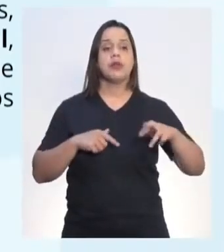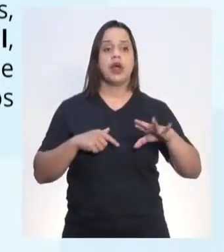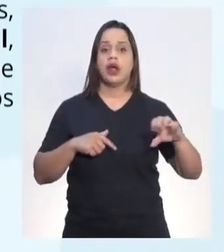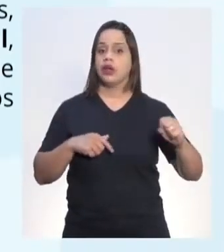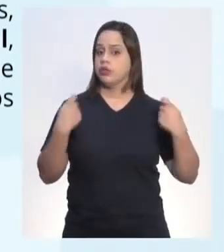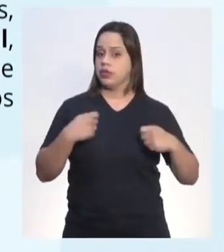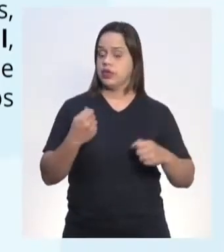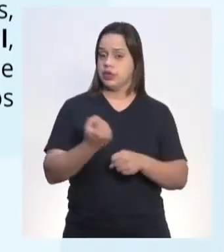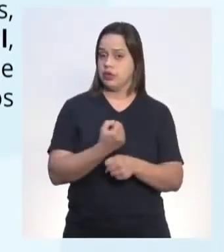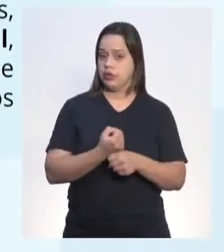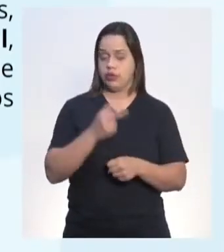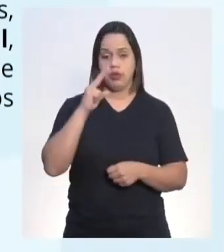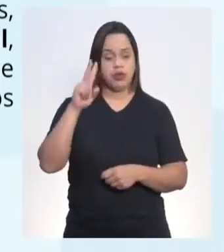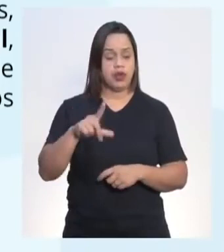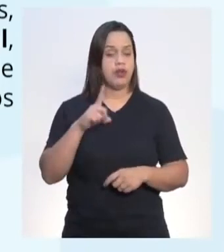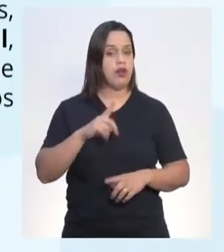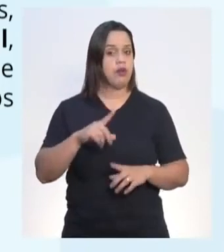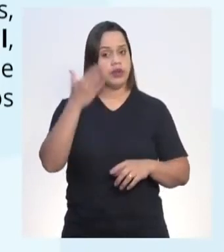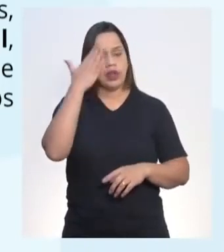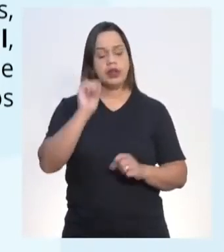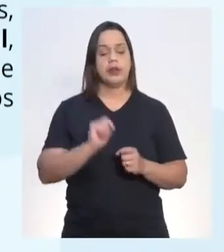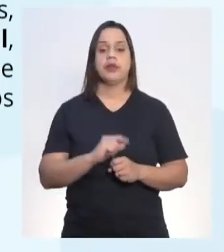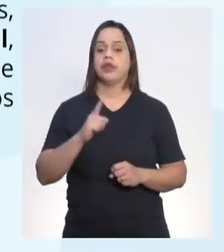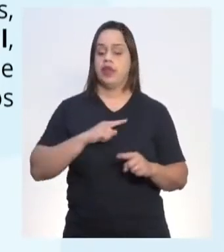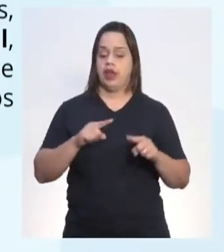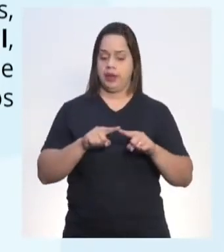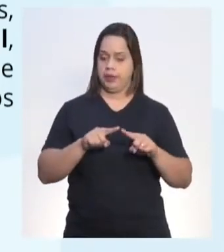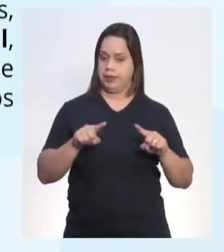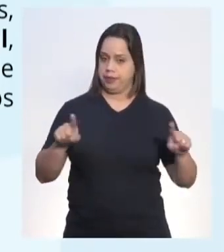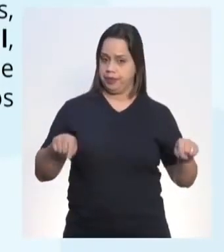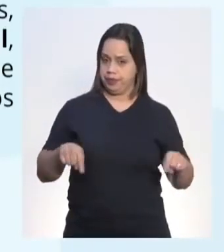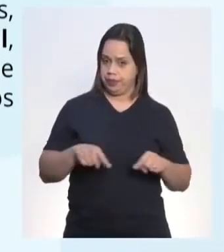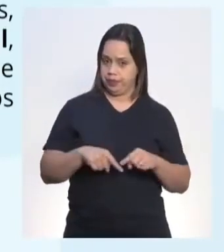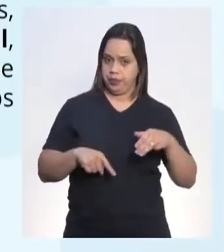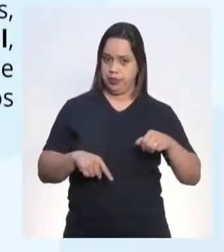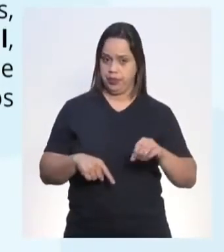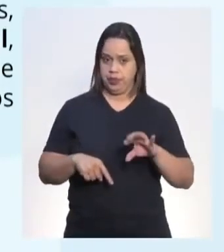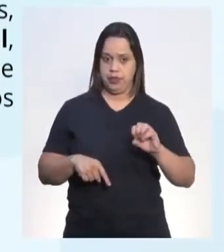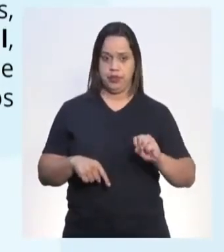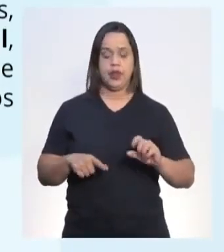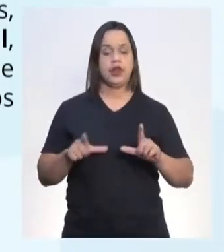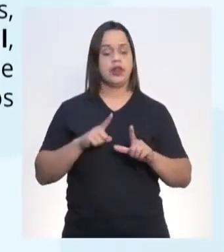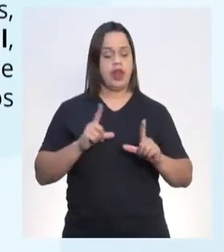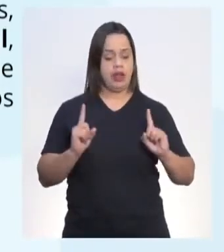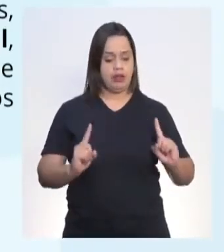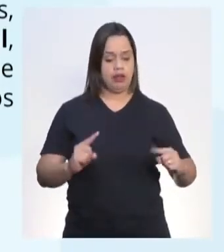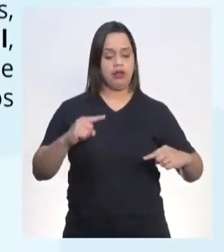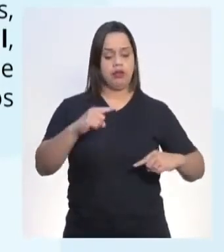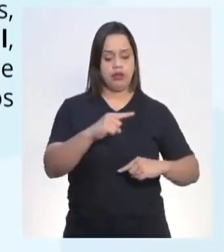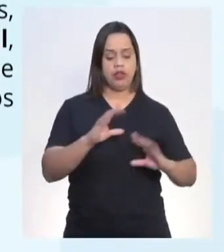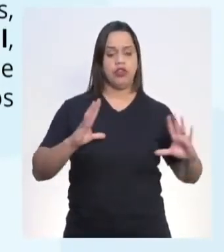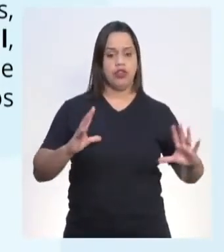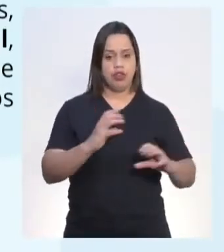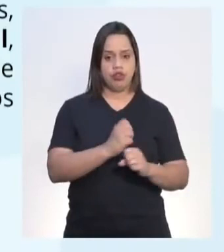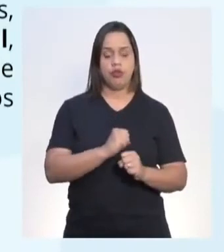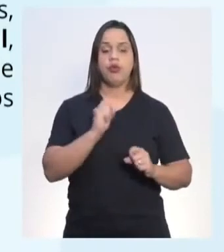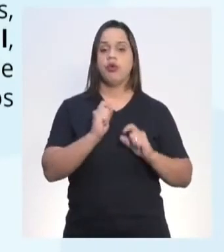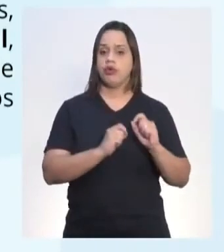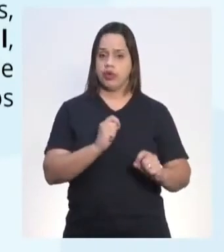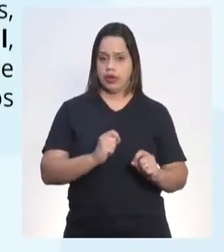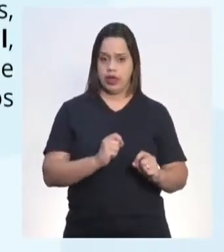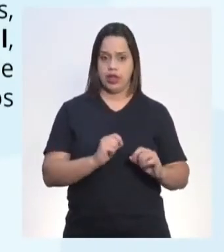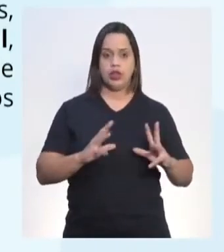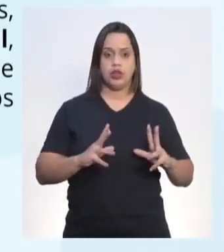o problema. Você tem lá um retângulo, que é o lote do Marcos, você tem os lados, você já fez o perímetro e já descobriu que o lado